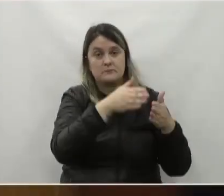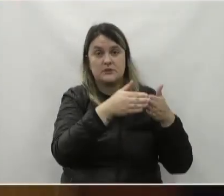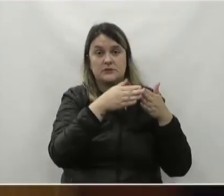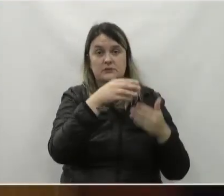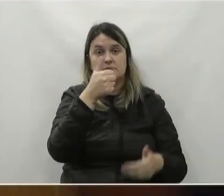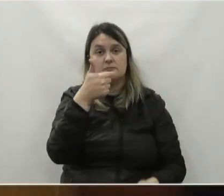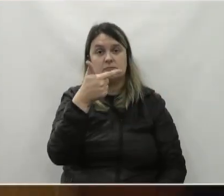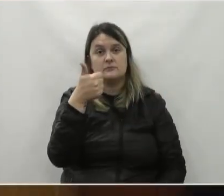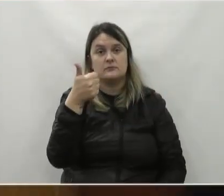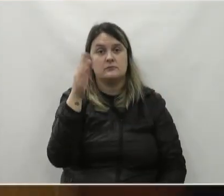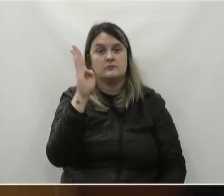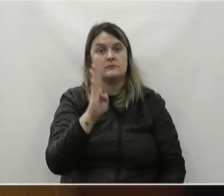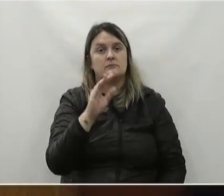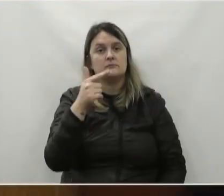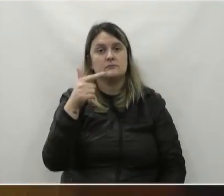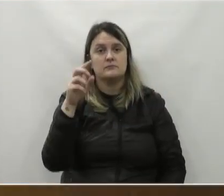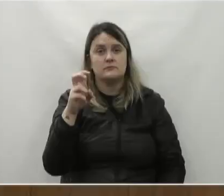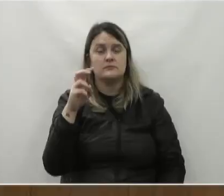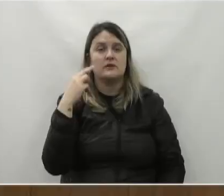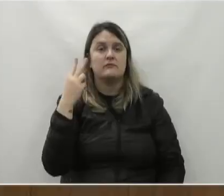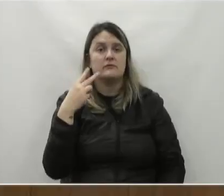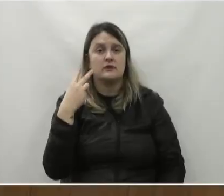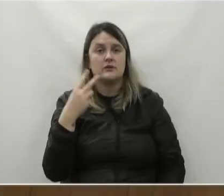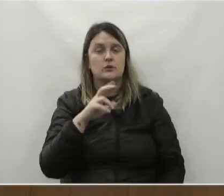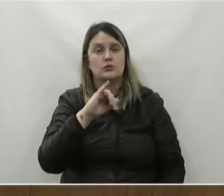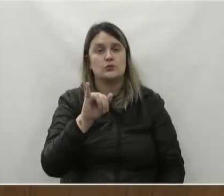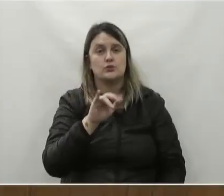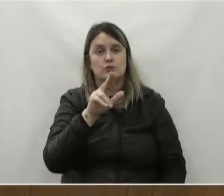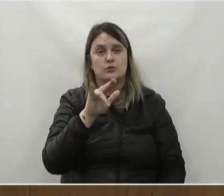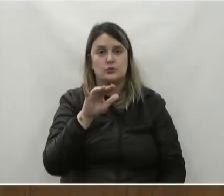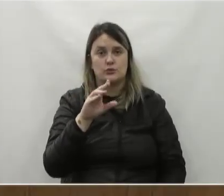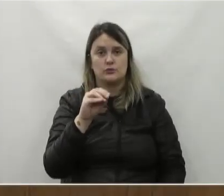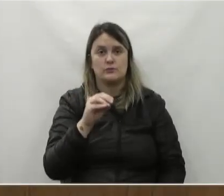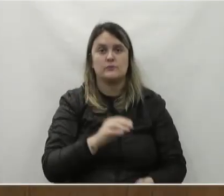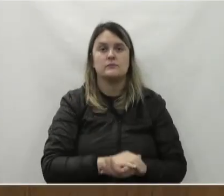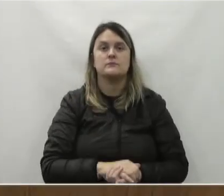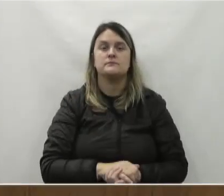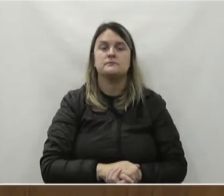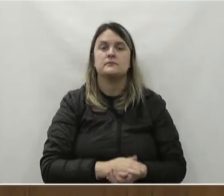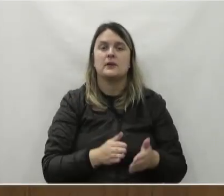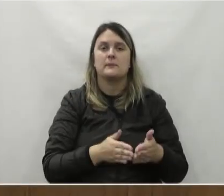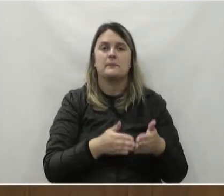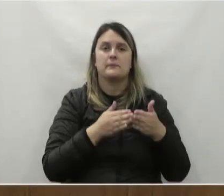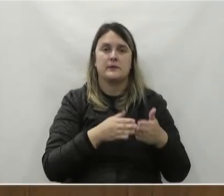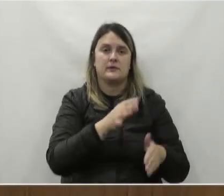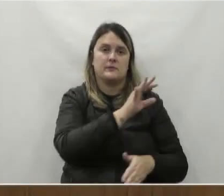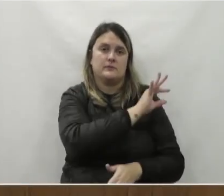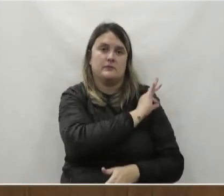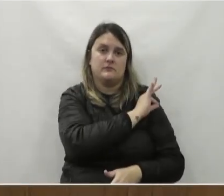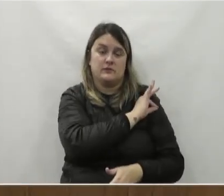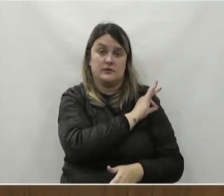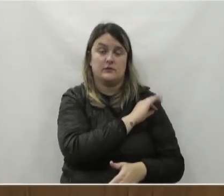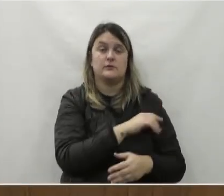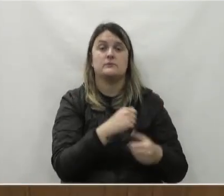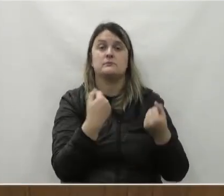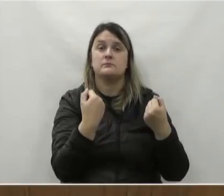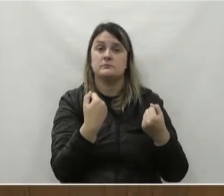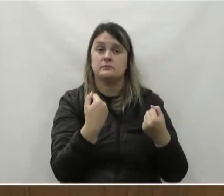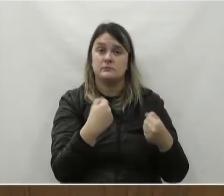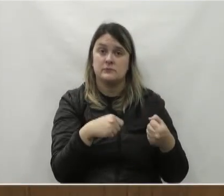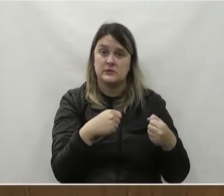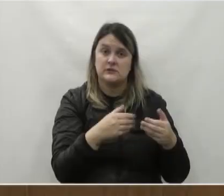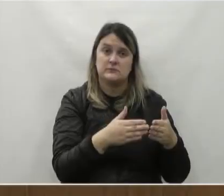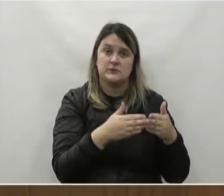Requerimento 121/2025 do vereador Júlio Adilson Pires Filho, ao senhor prefeito municipal, para que, por meio